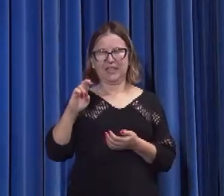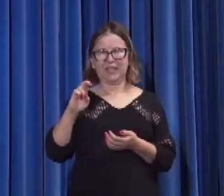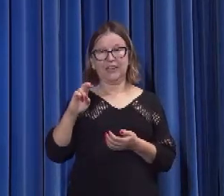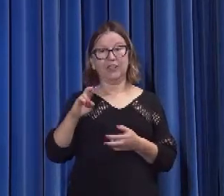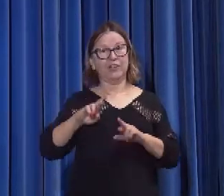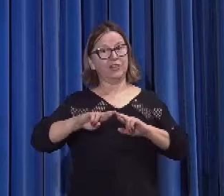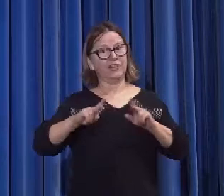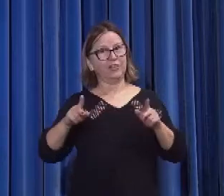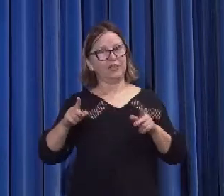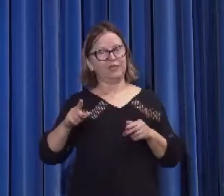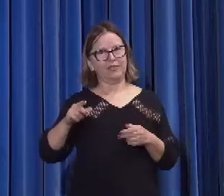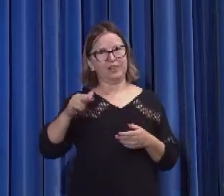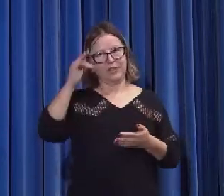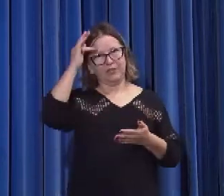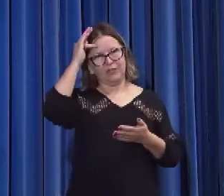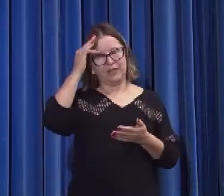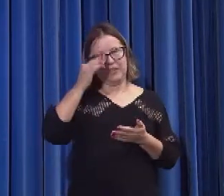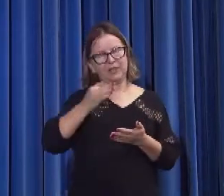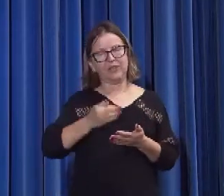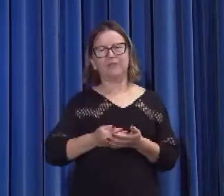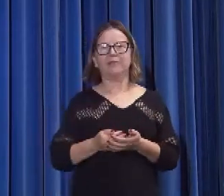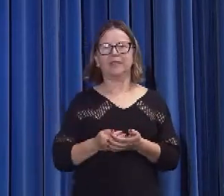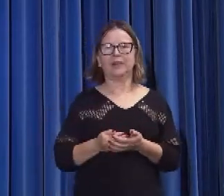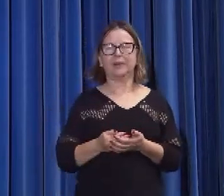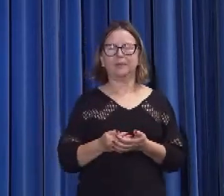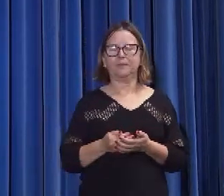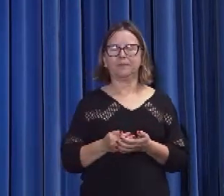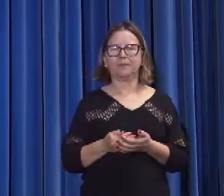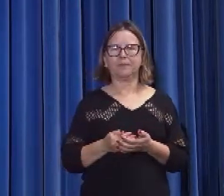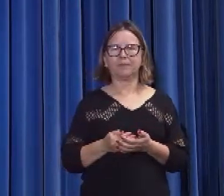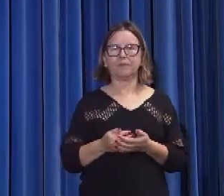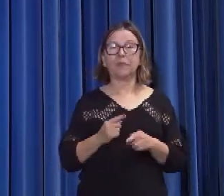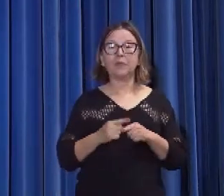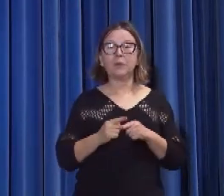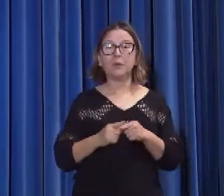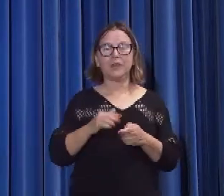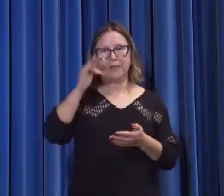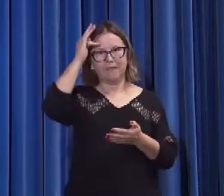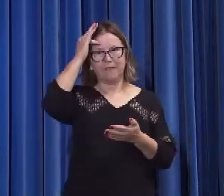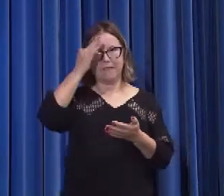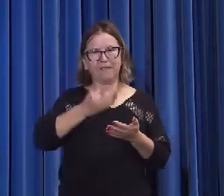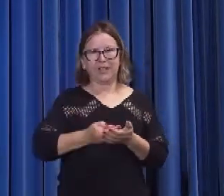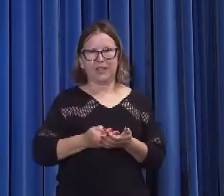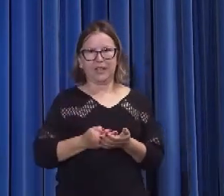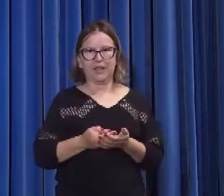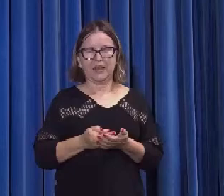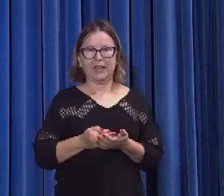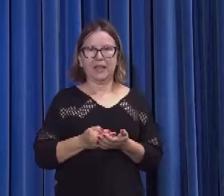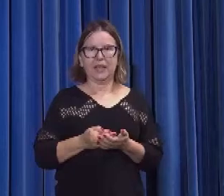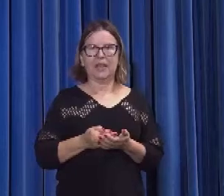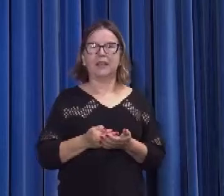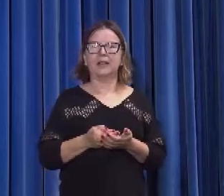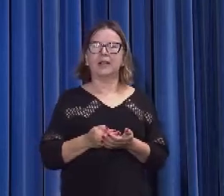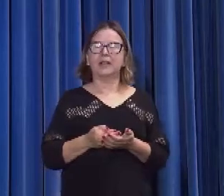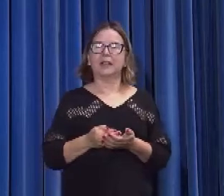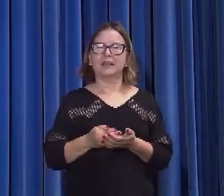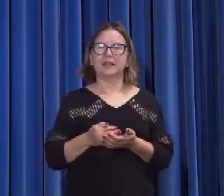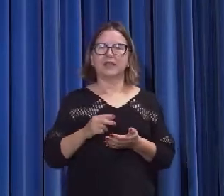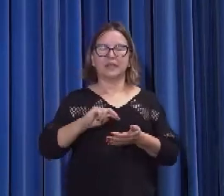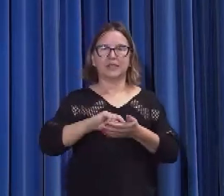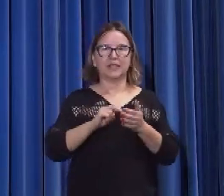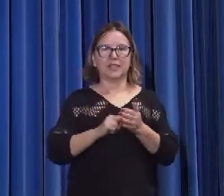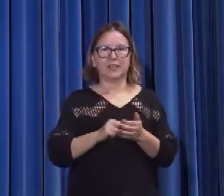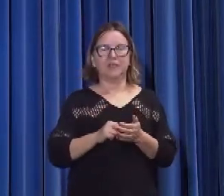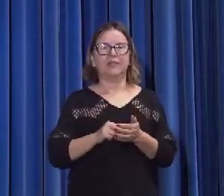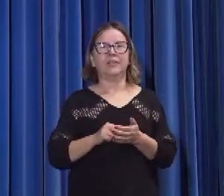diferença, crer é diferente de você acreditar. E a maneira como você reage diante das dificuldades